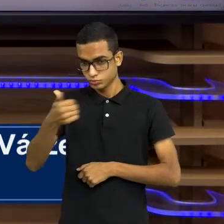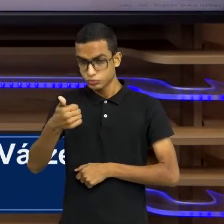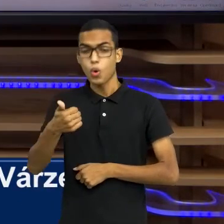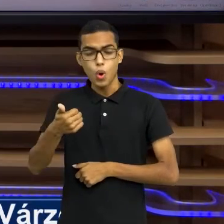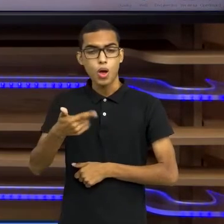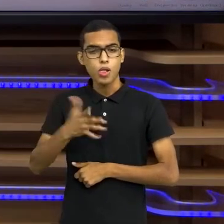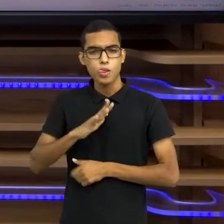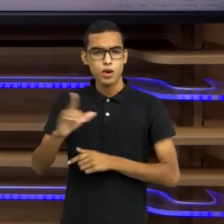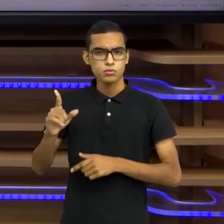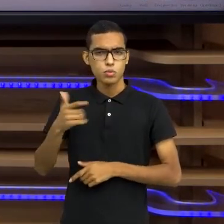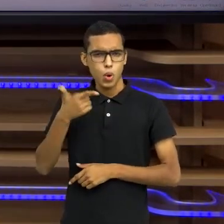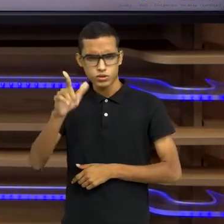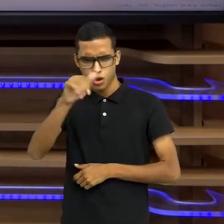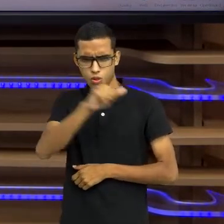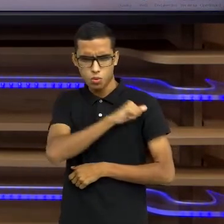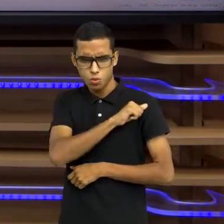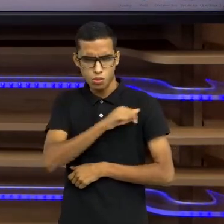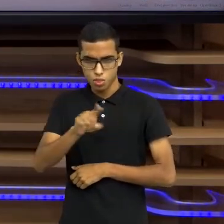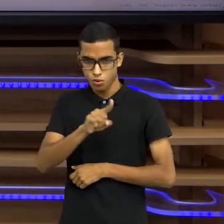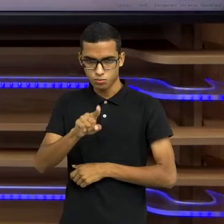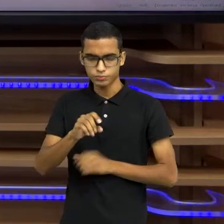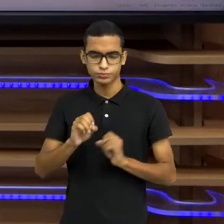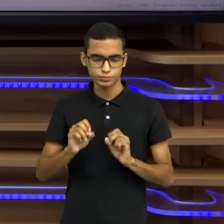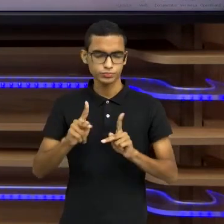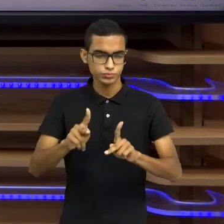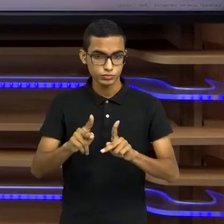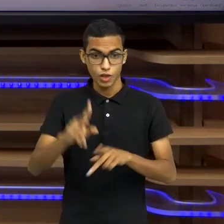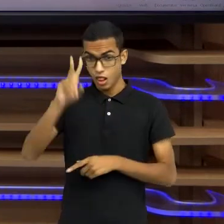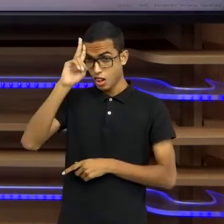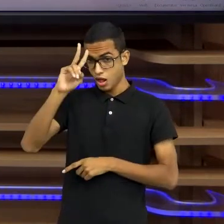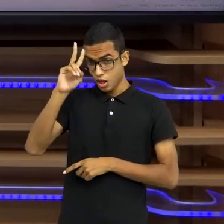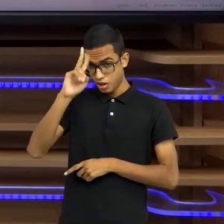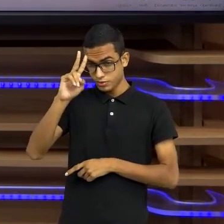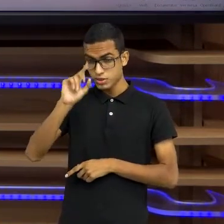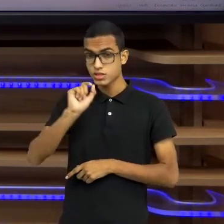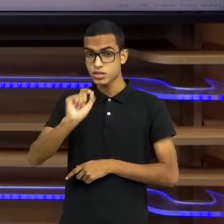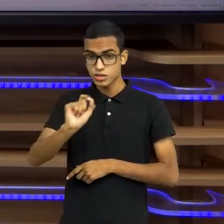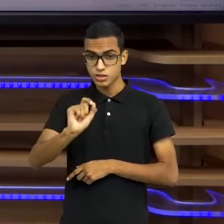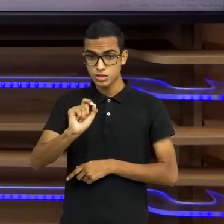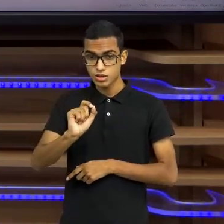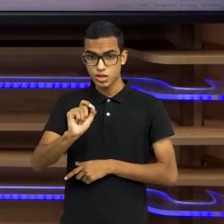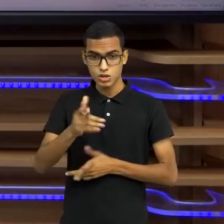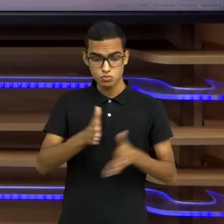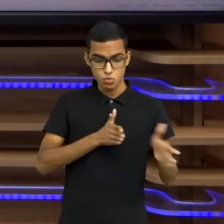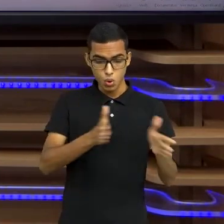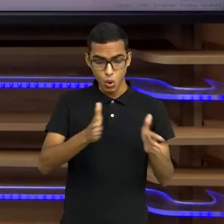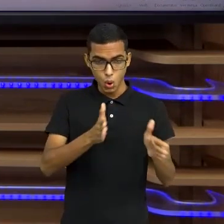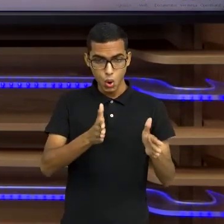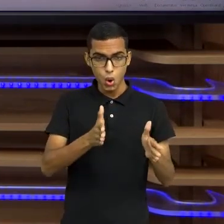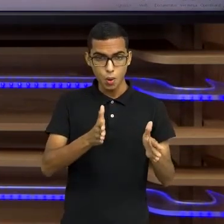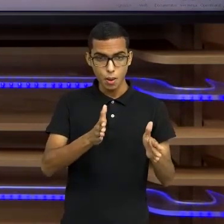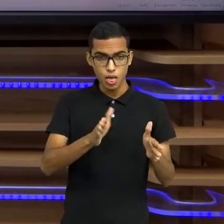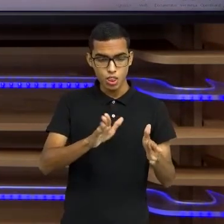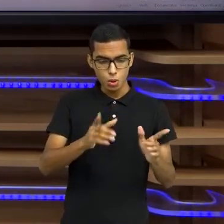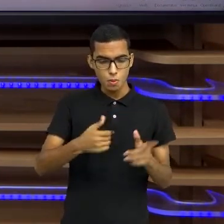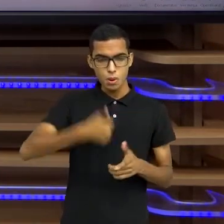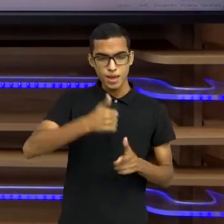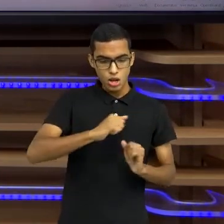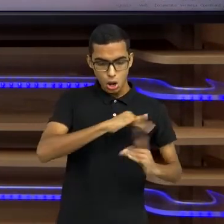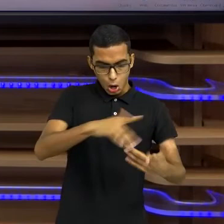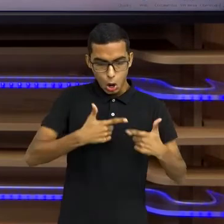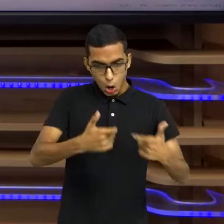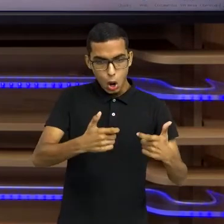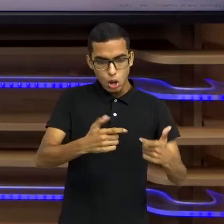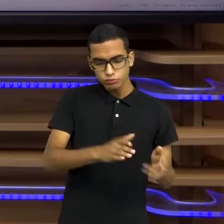Não? Então, vamos lá. Então, olha só. Lembre-se que esse momento aí, pós-Primeira Guerra, ele vai trazer o crescimento dos